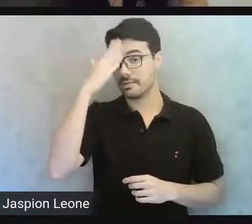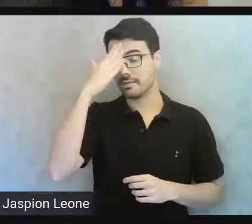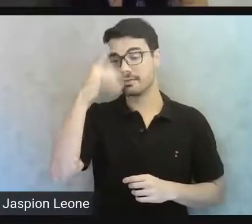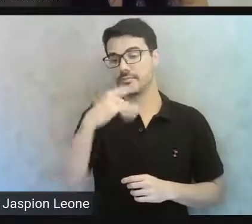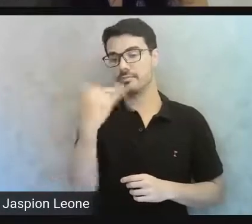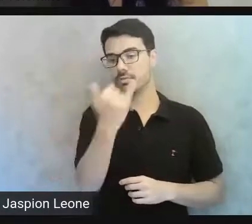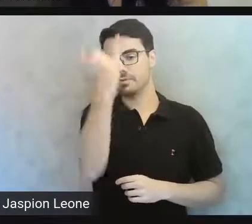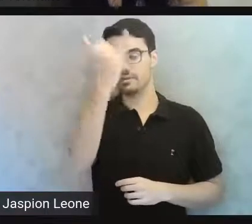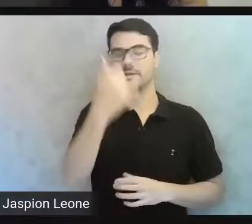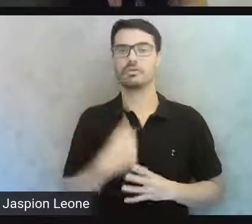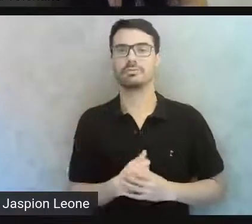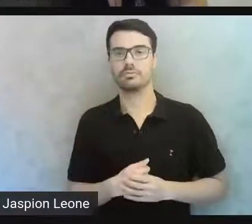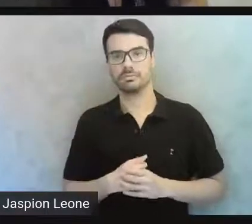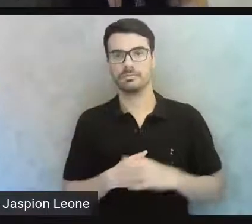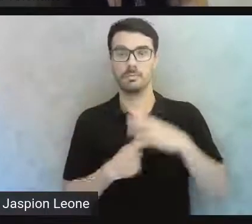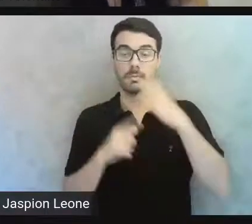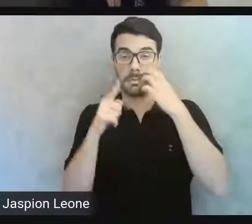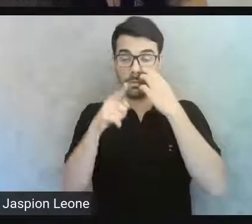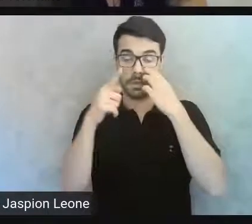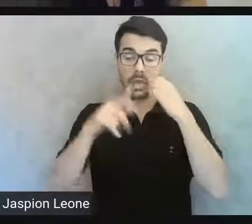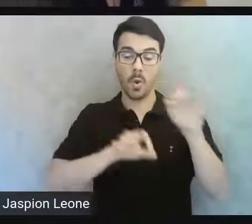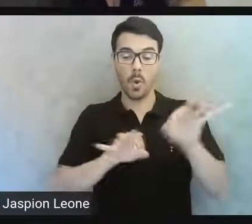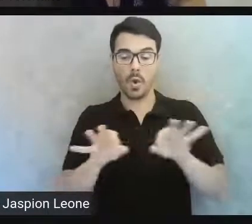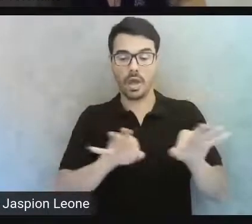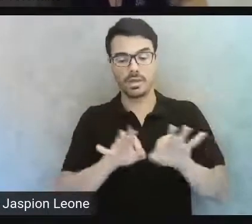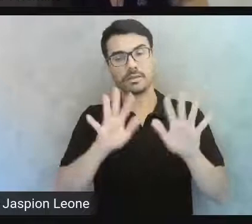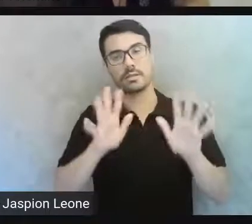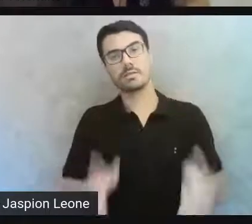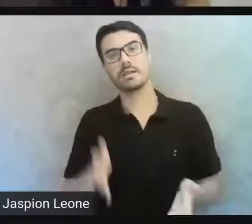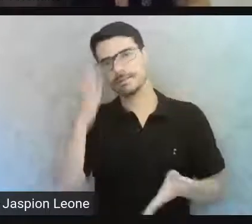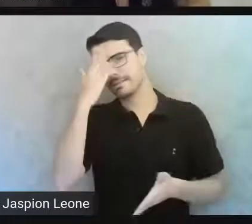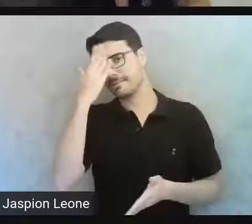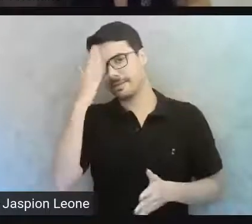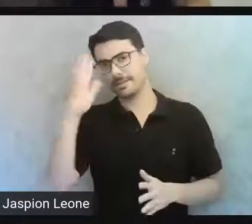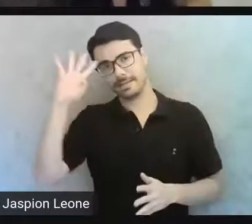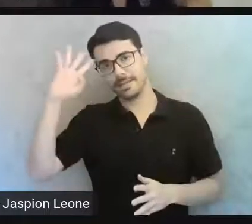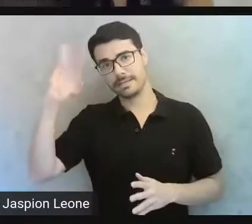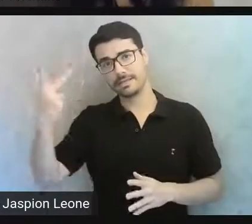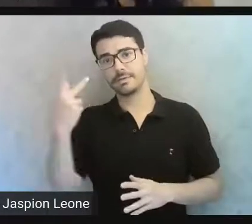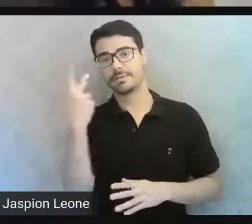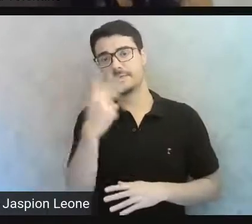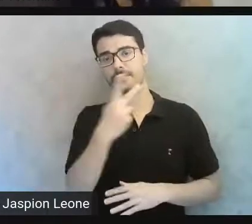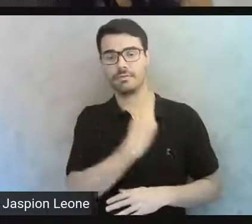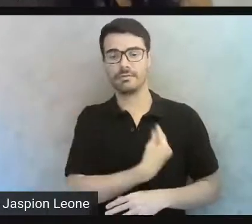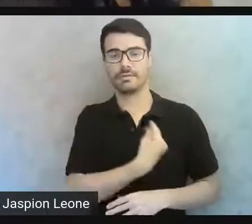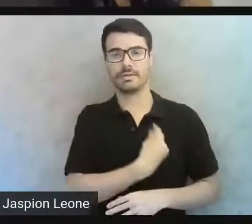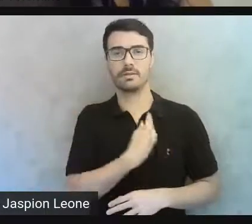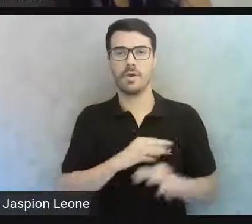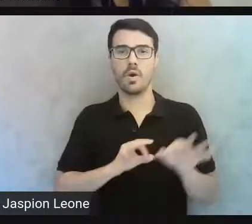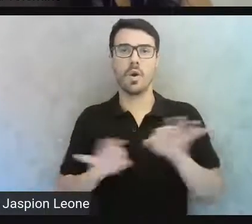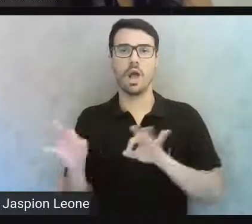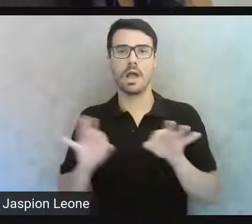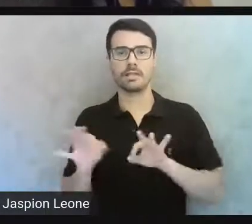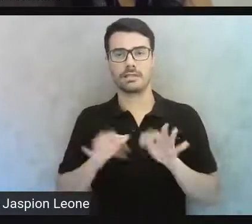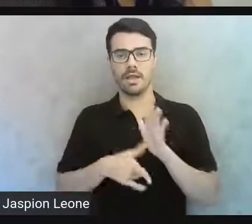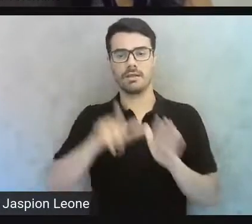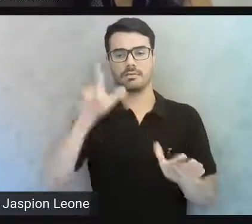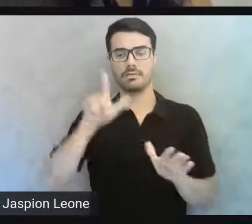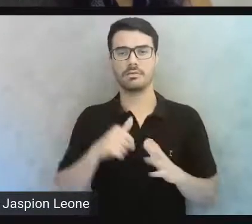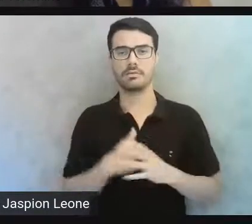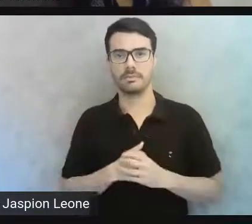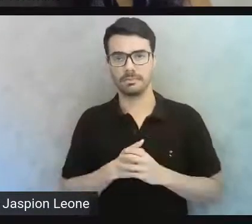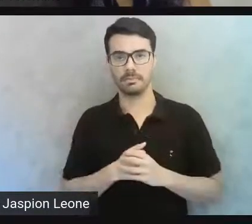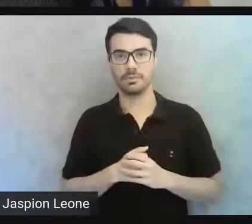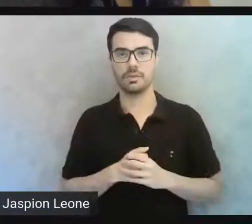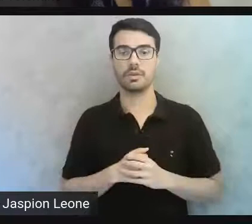por exemplo, para que isso seja o balizador das decisões financeiras da família, né. Então, pensando aqui em objetivos